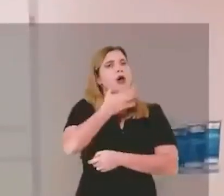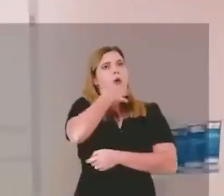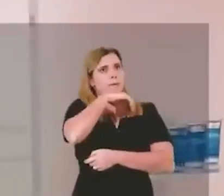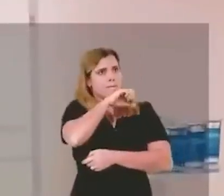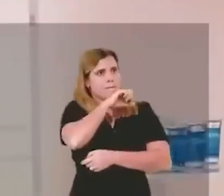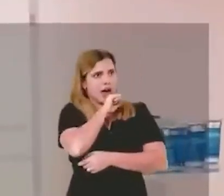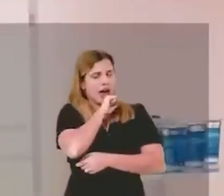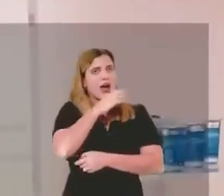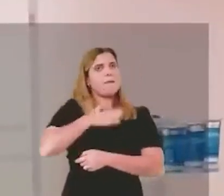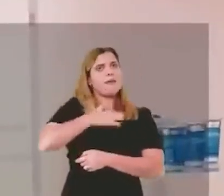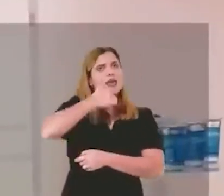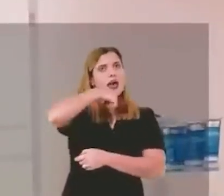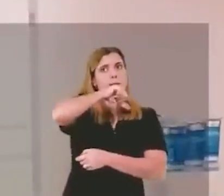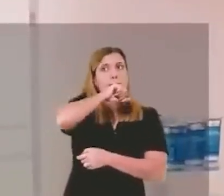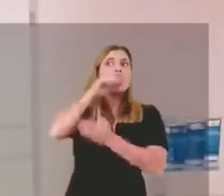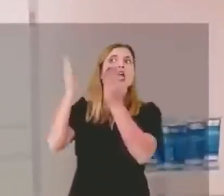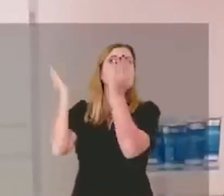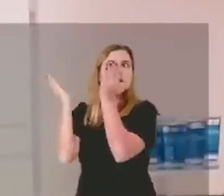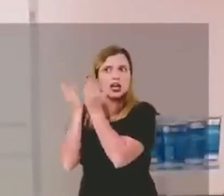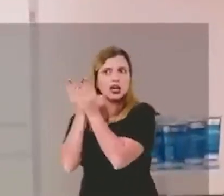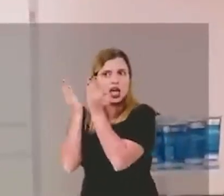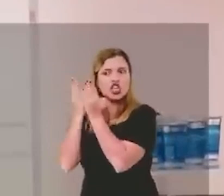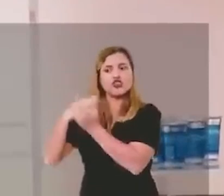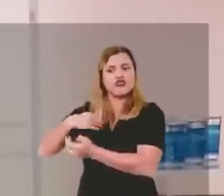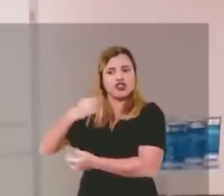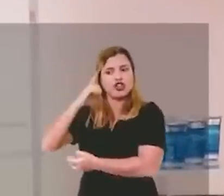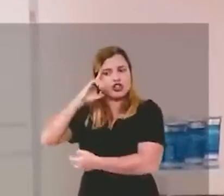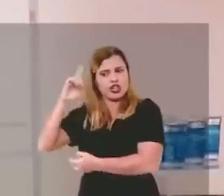é. Mas não é verdade que filho de